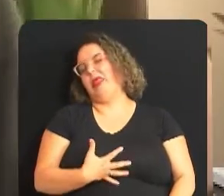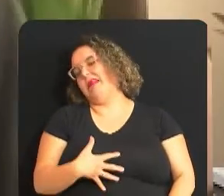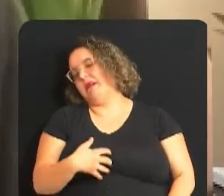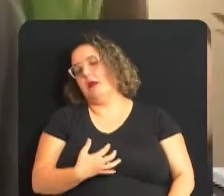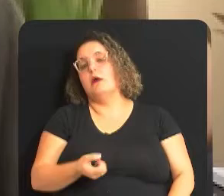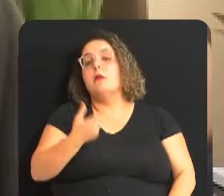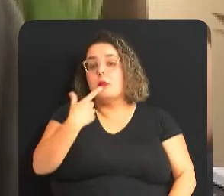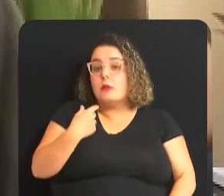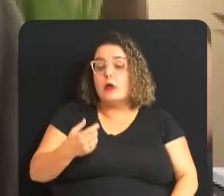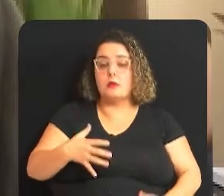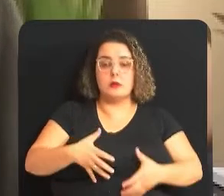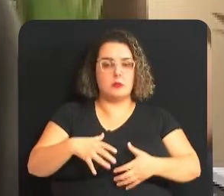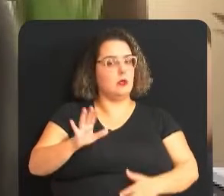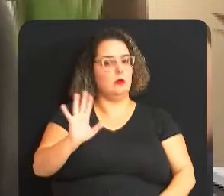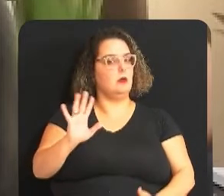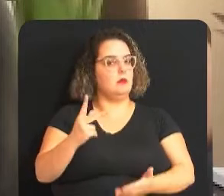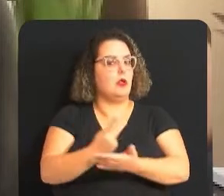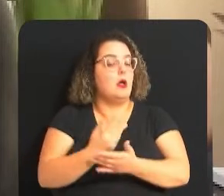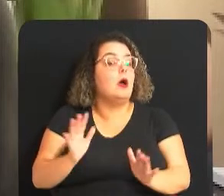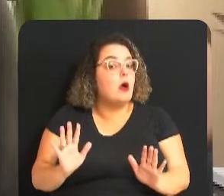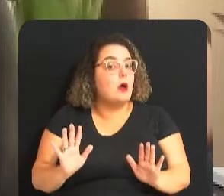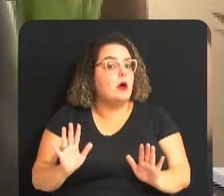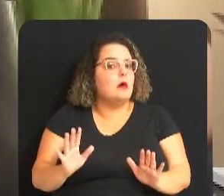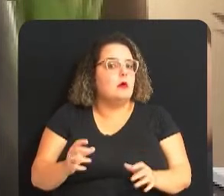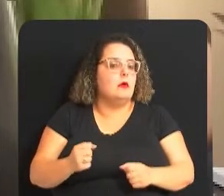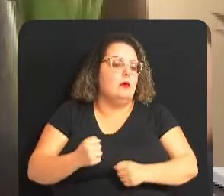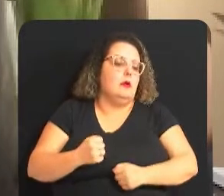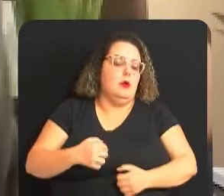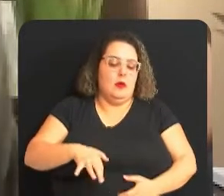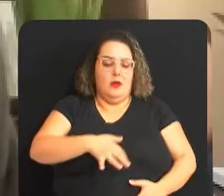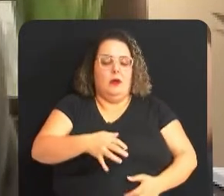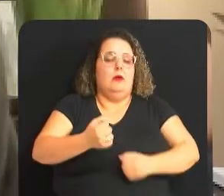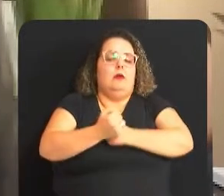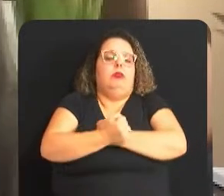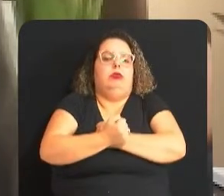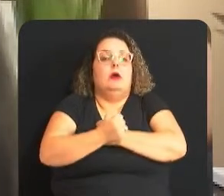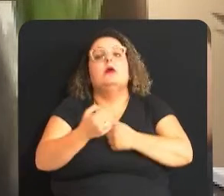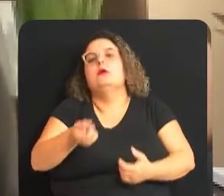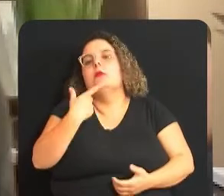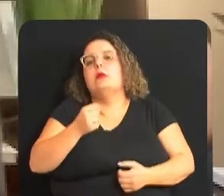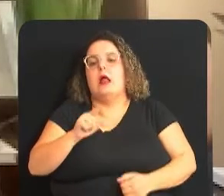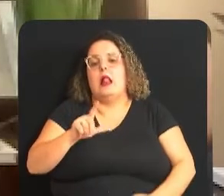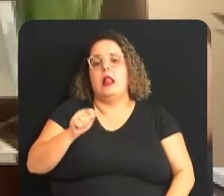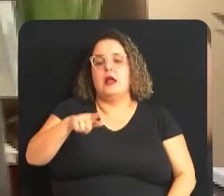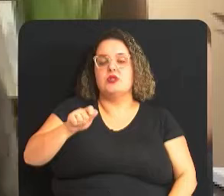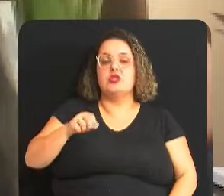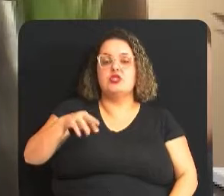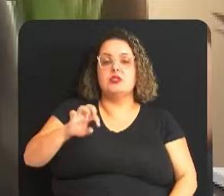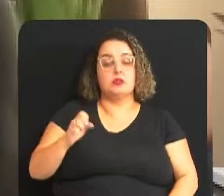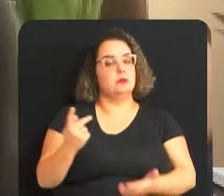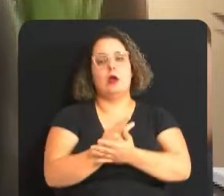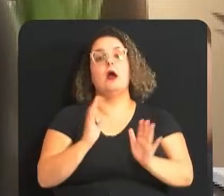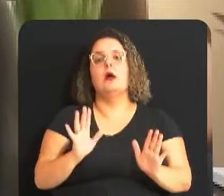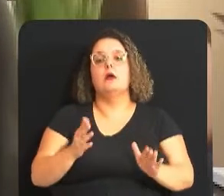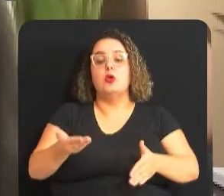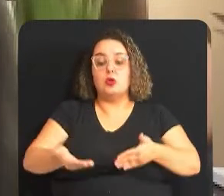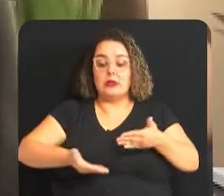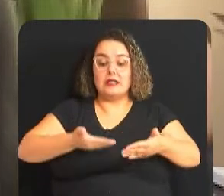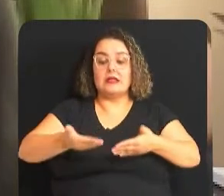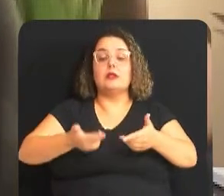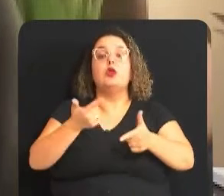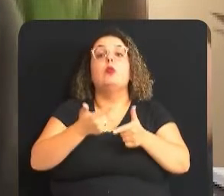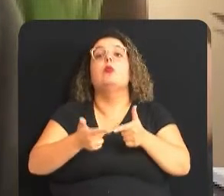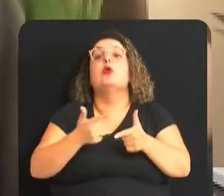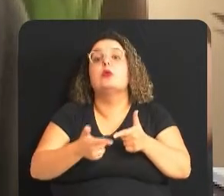estômago, tá errado. Eu tô com o intestino preso, toma laxante, tá errado. Por quê? Porque você não está tratando a causa do problema. Você